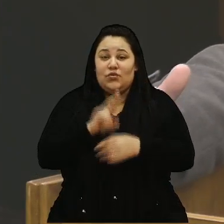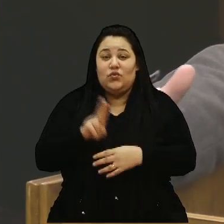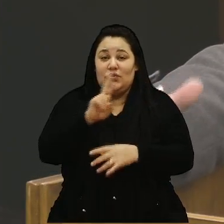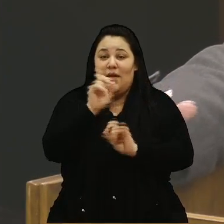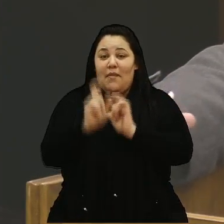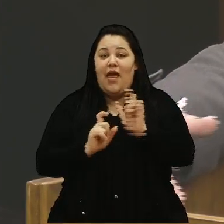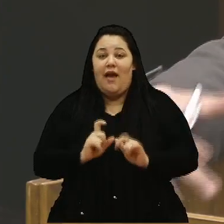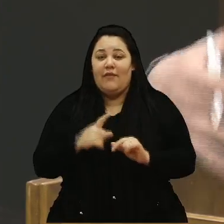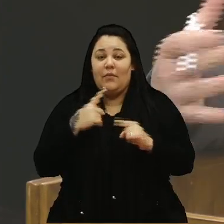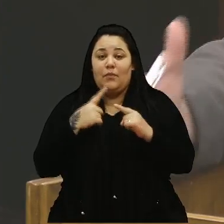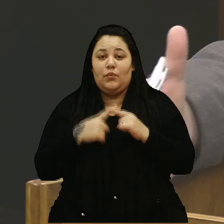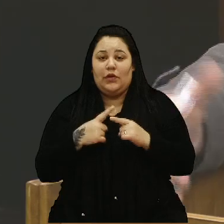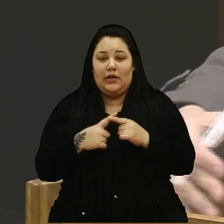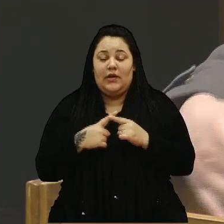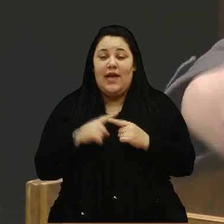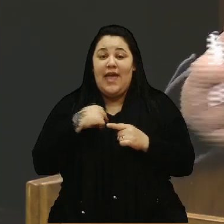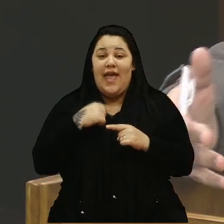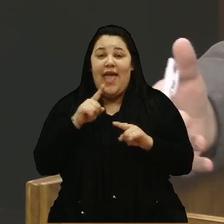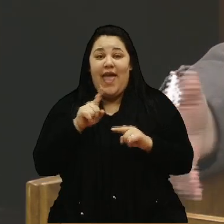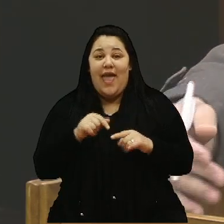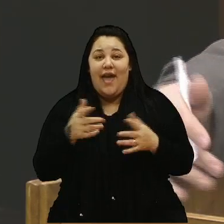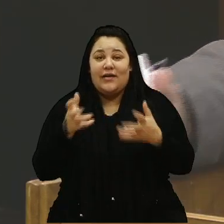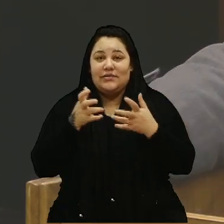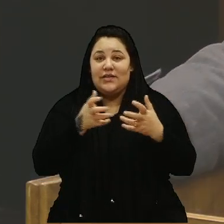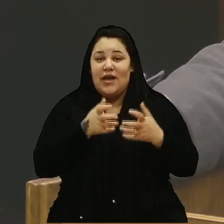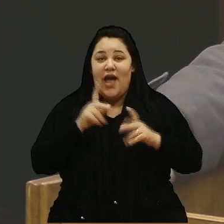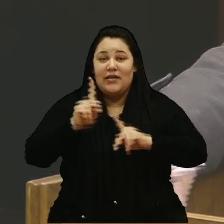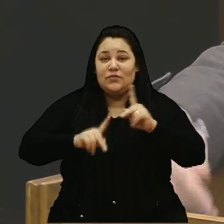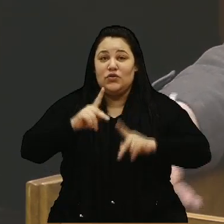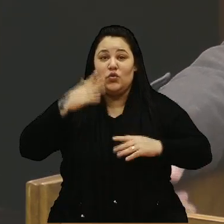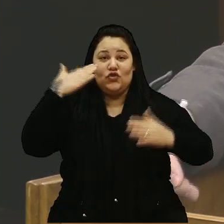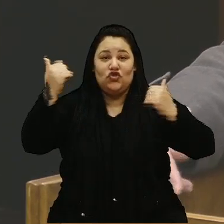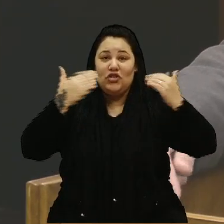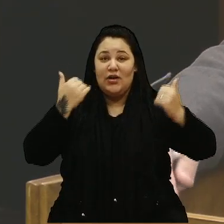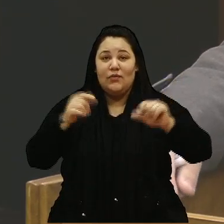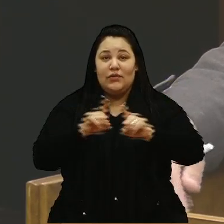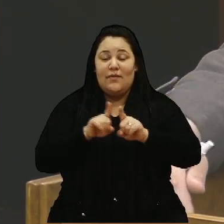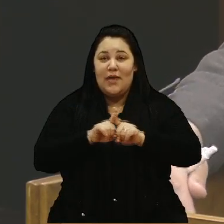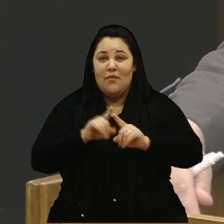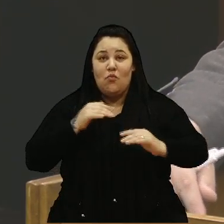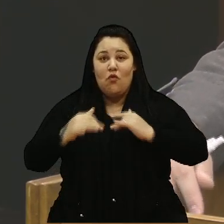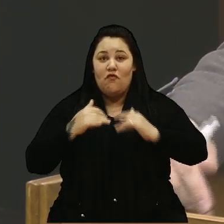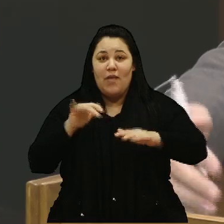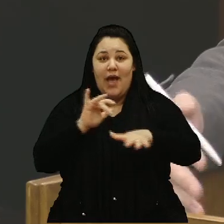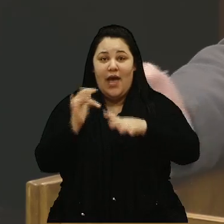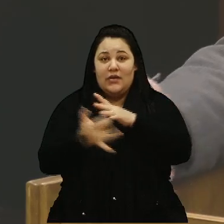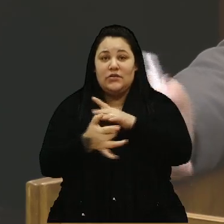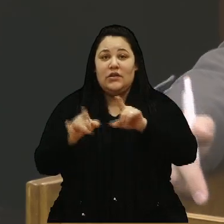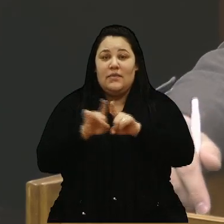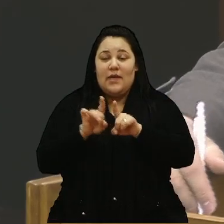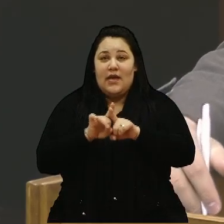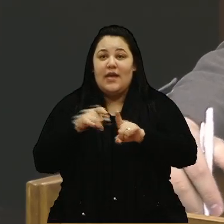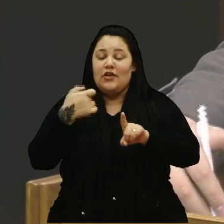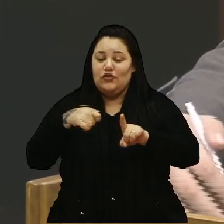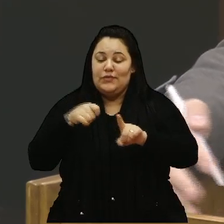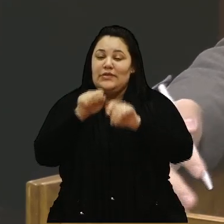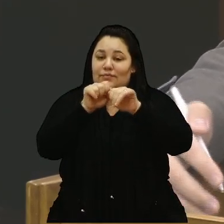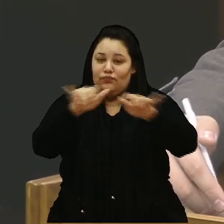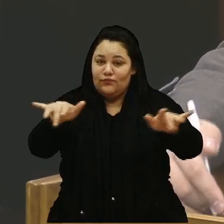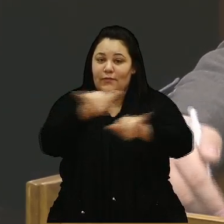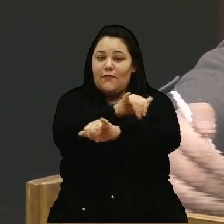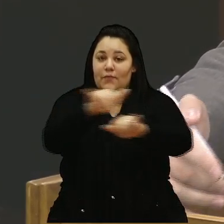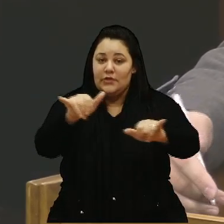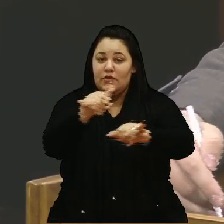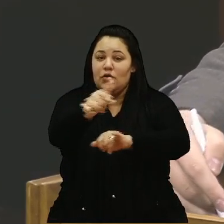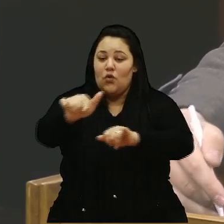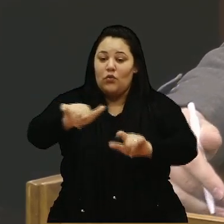justamente porque isso é o anseio, né? As pessoas têm nos procurado para falar sobre esse assunto, têm movimentado as redes e a gente precisa reverberar, aí como tantas